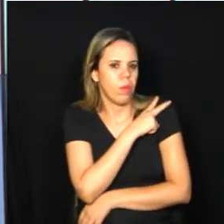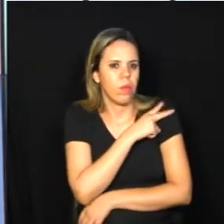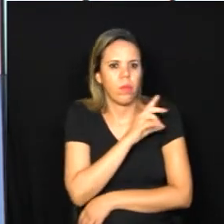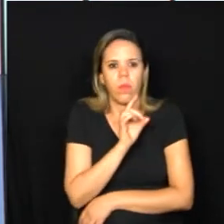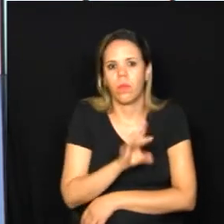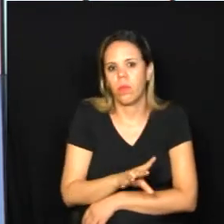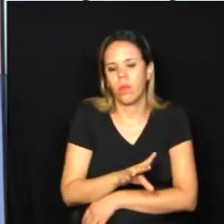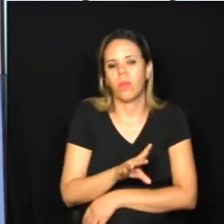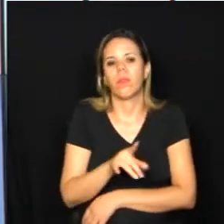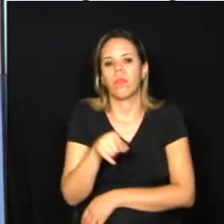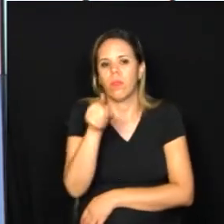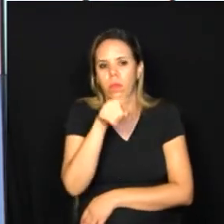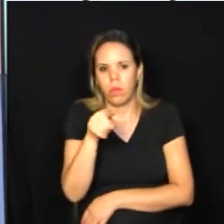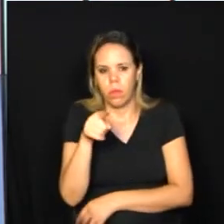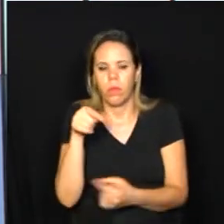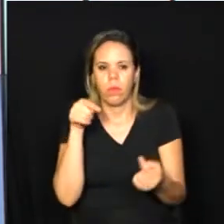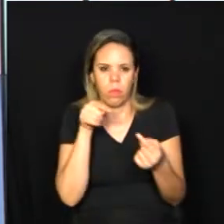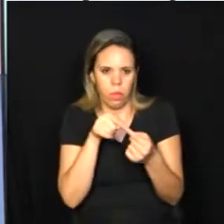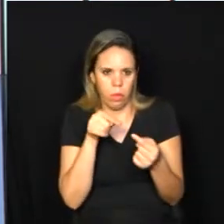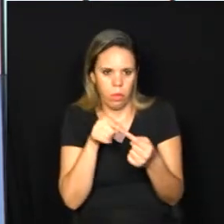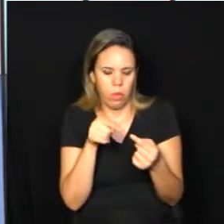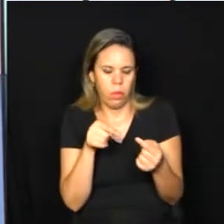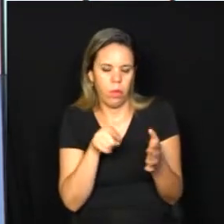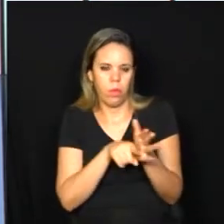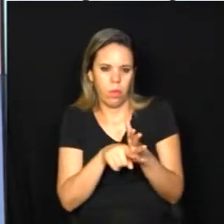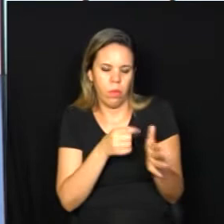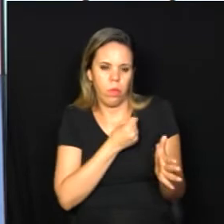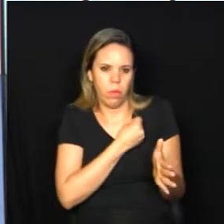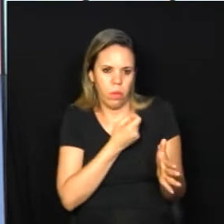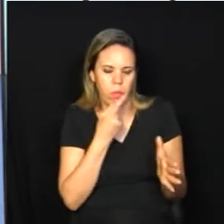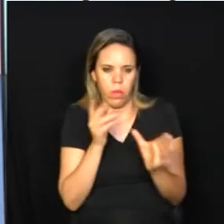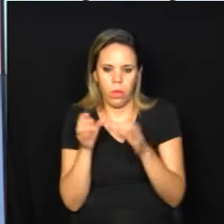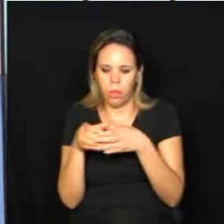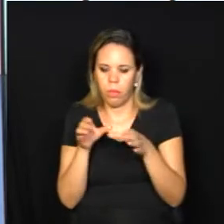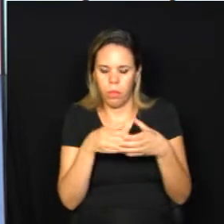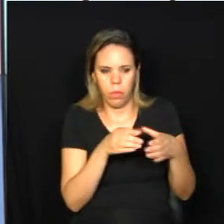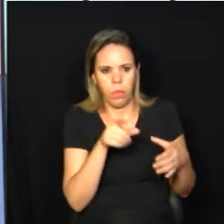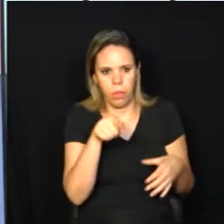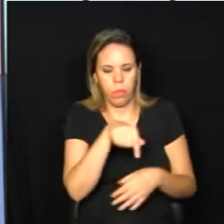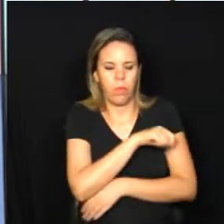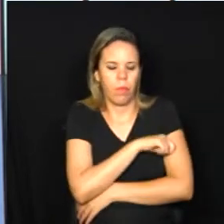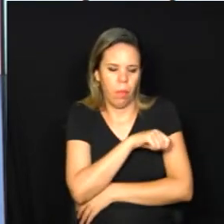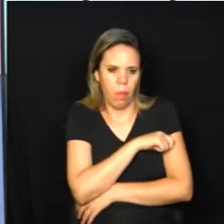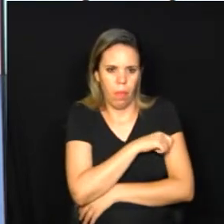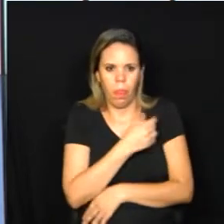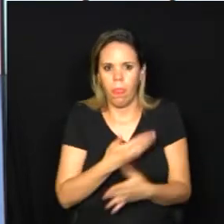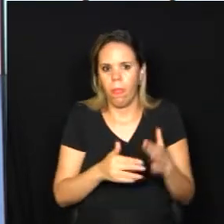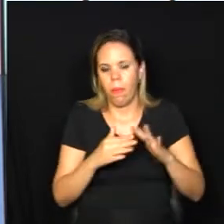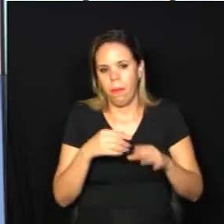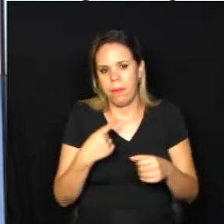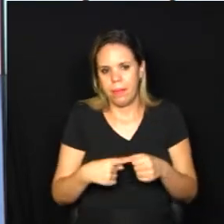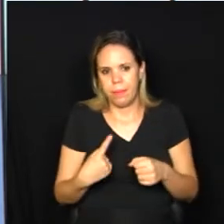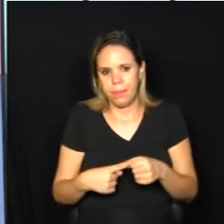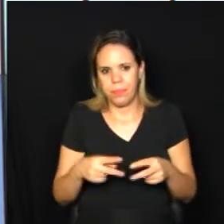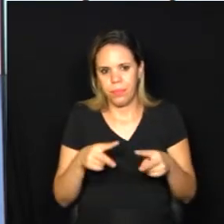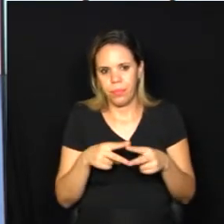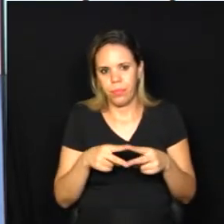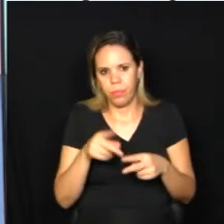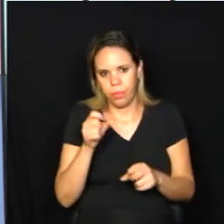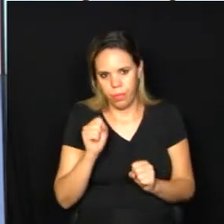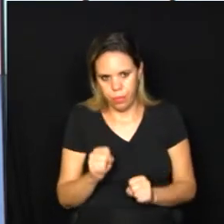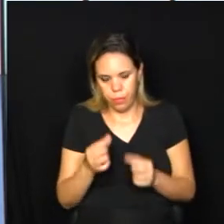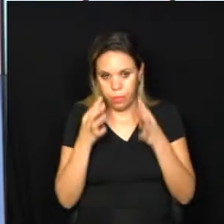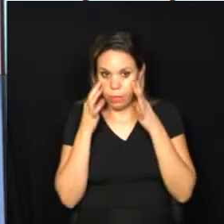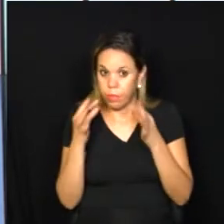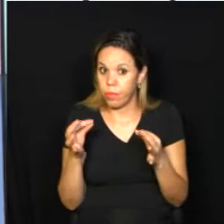médio. Então, você que se encaixa em alguma dessas turmas e é estudante das escolas municipais de Paulínia,